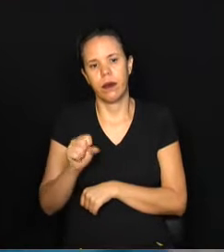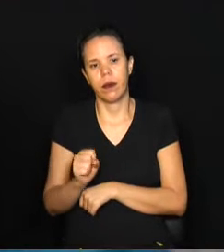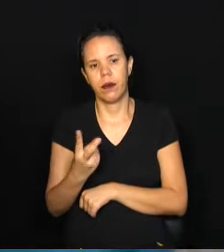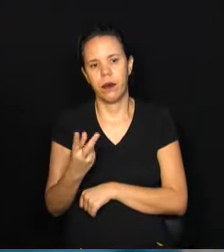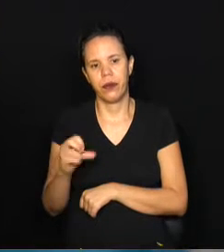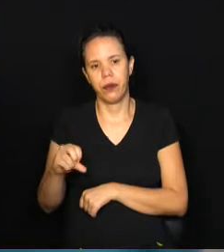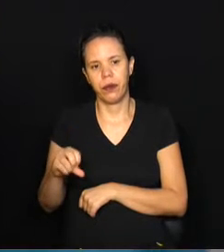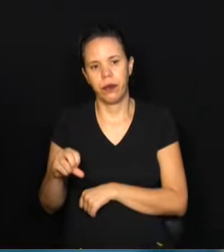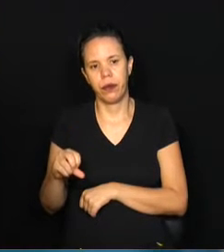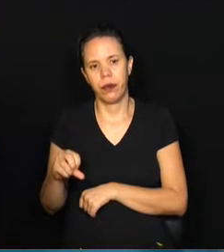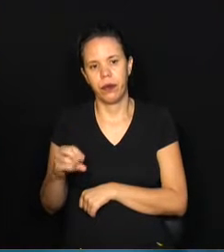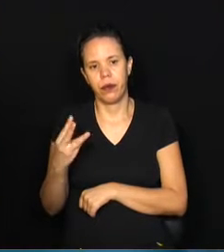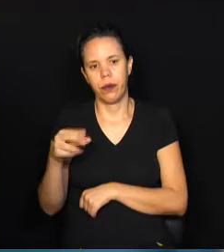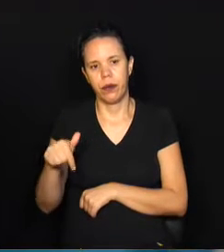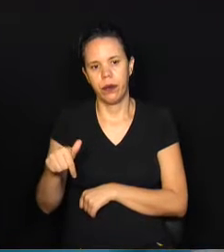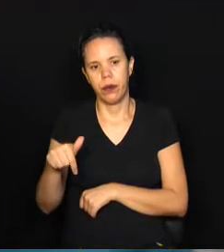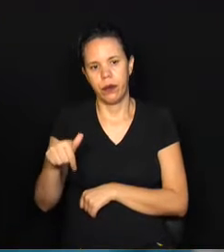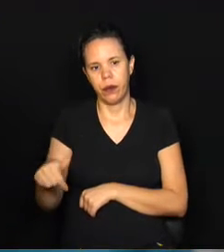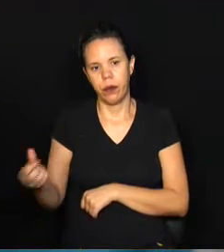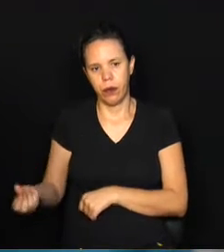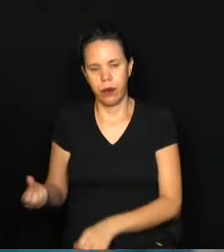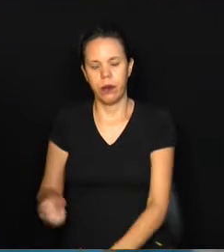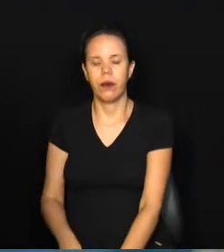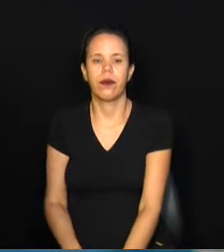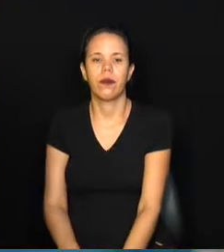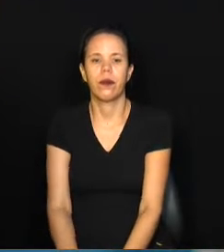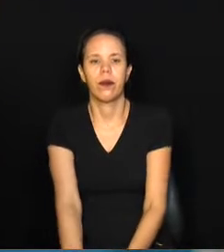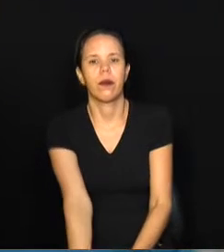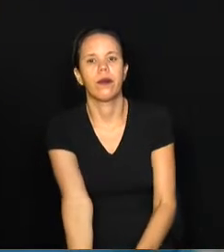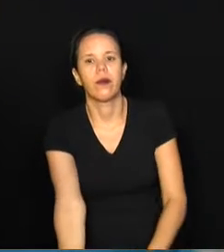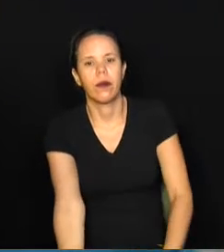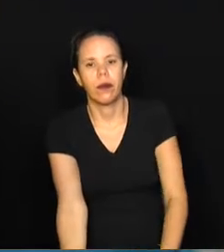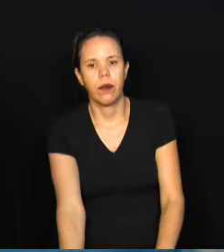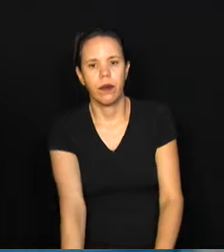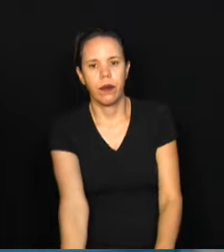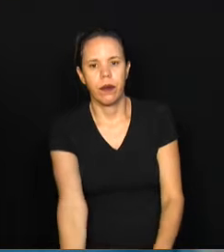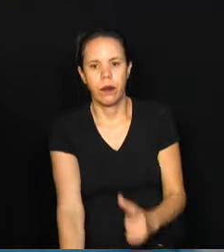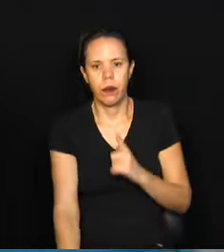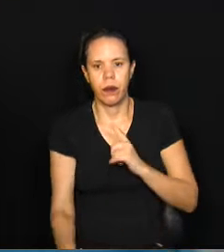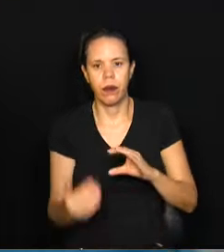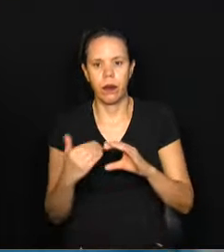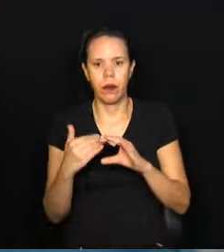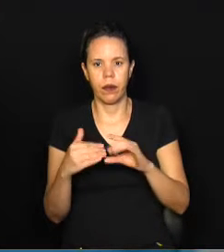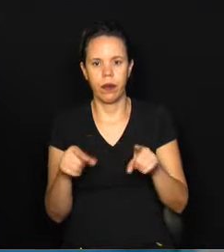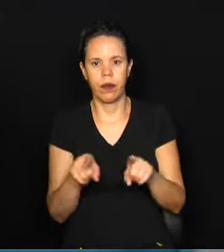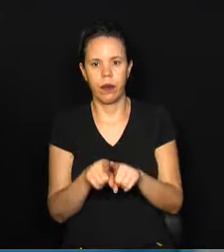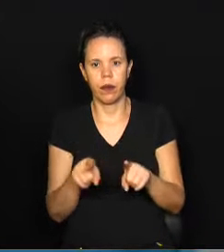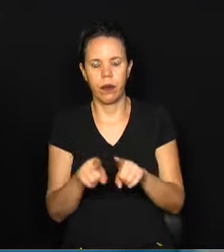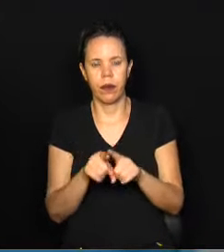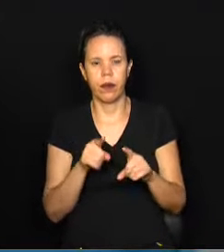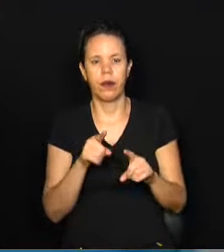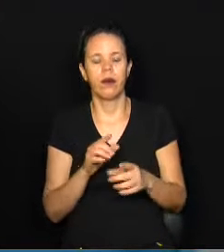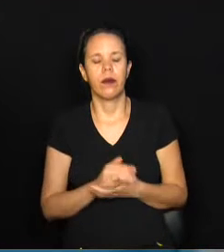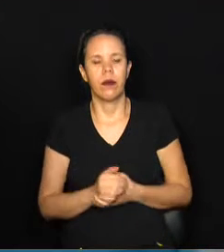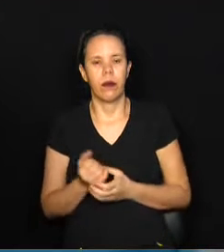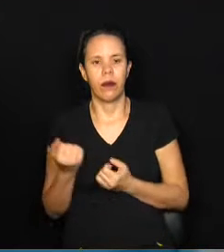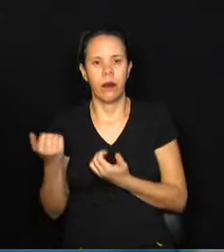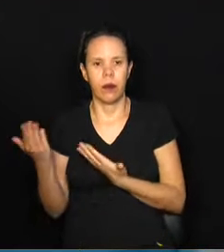97829 e 3776. E temos também um e-mail, comunicação, que